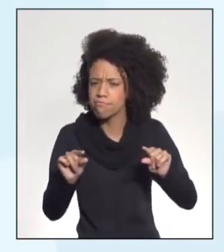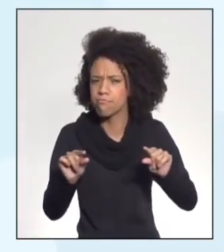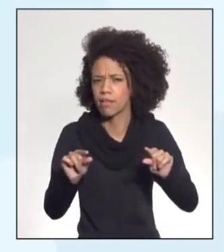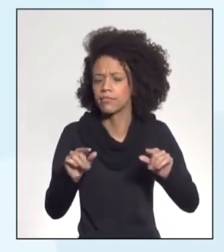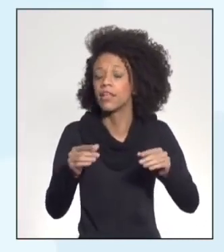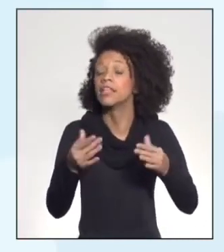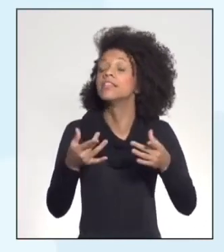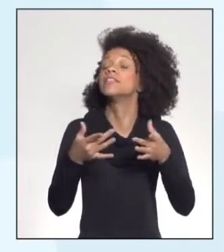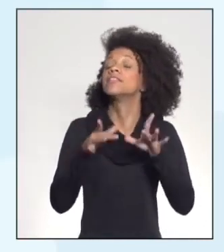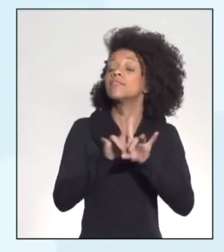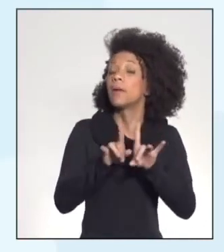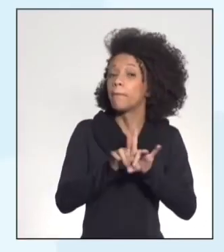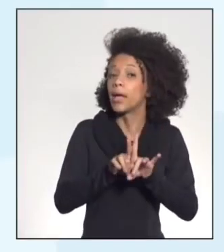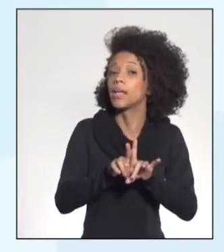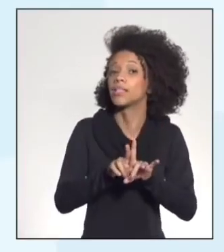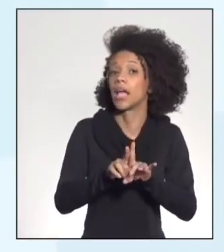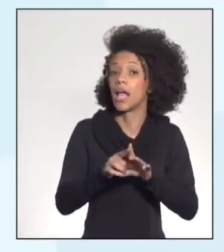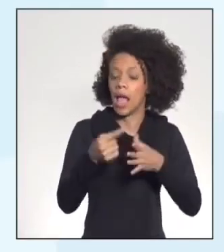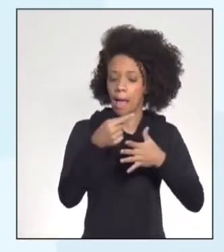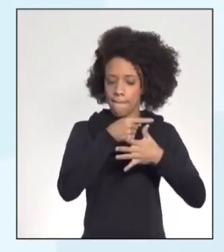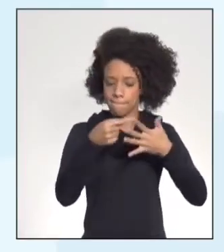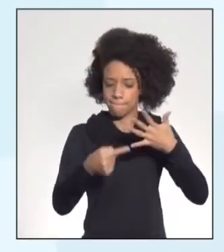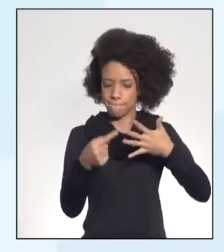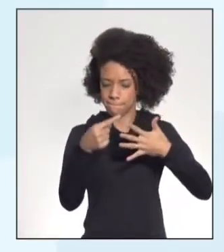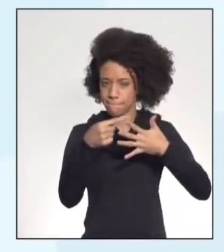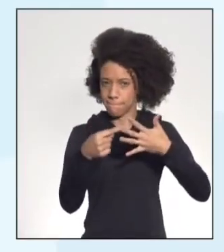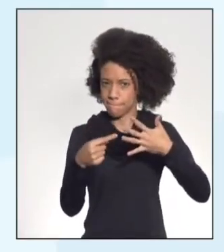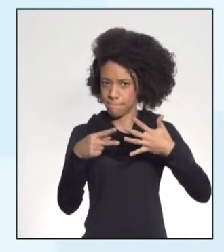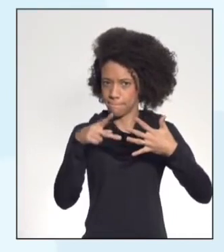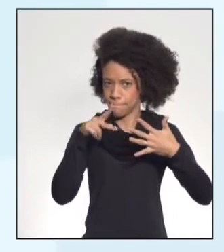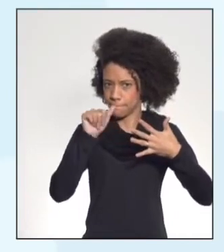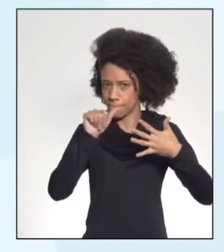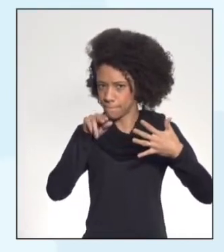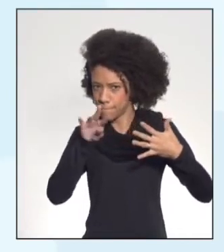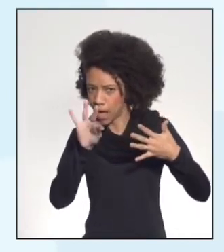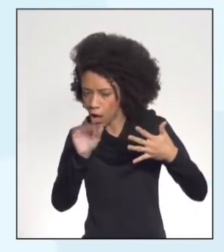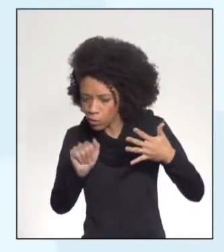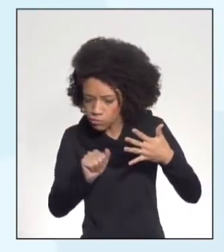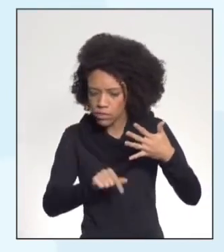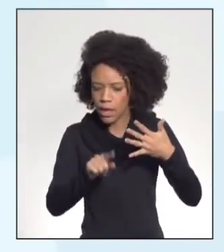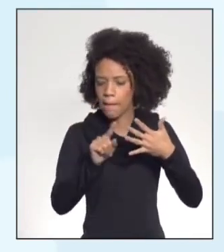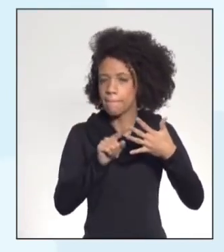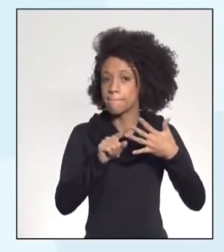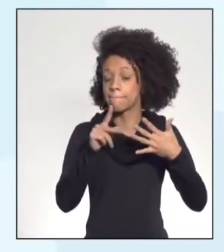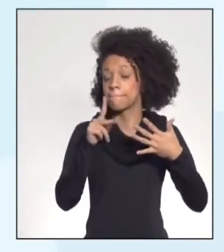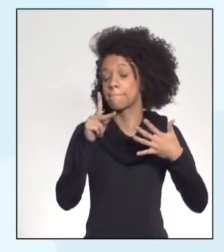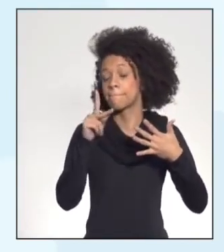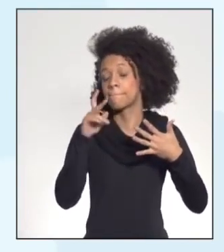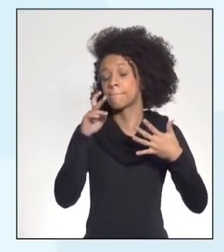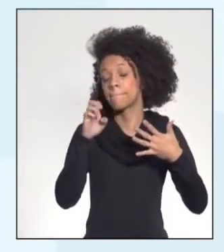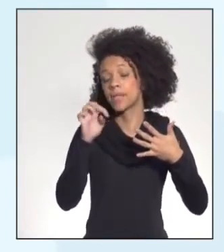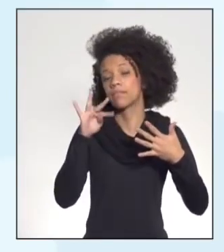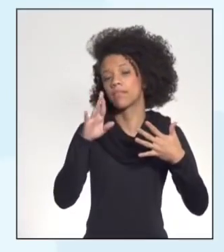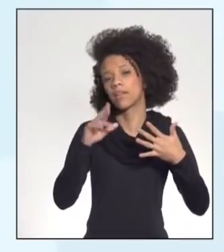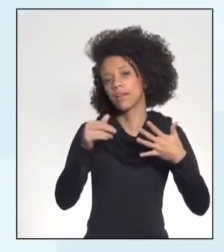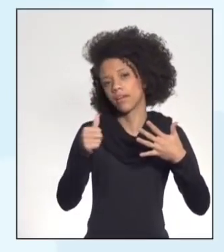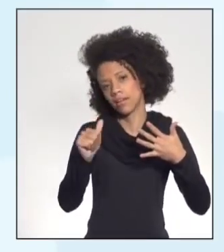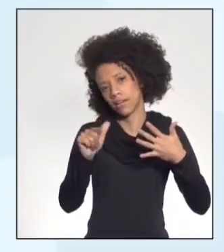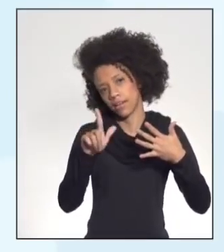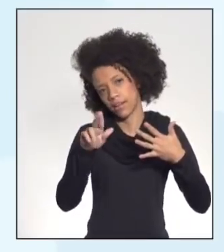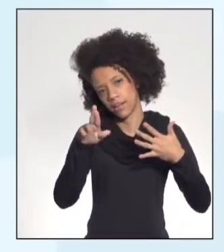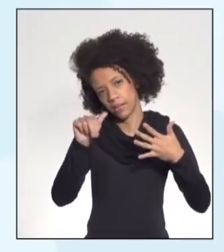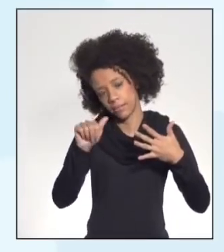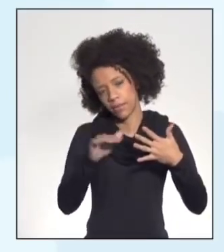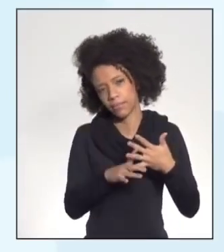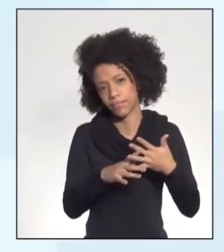Então, essas linhas, elas são chamadas de pauta ou pentagrama, que são 5 linhas horizontais e paralelas, onde a gente